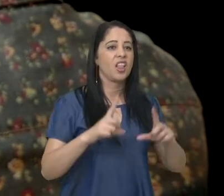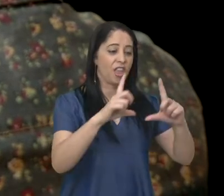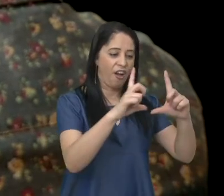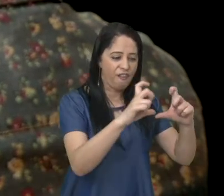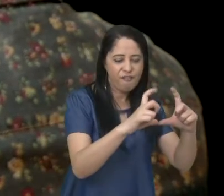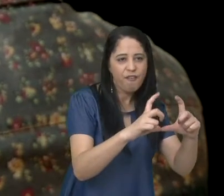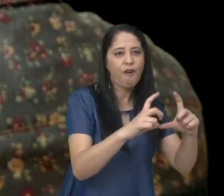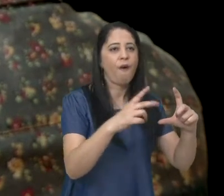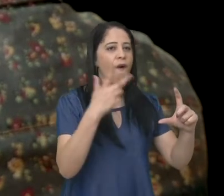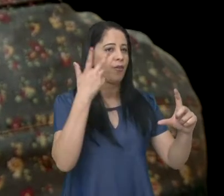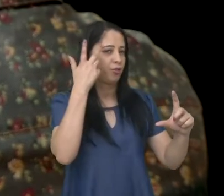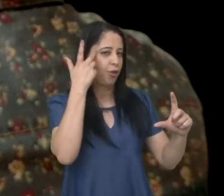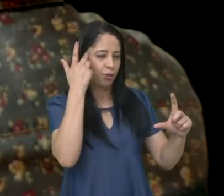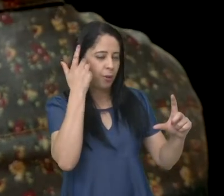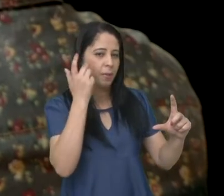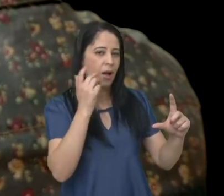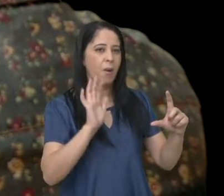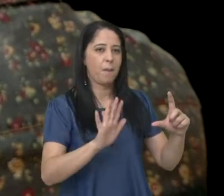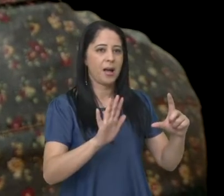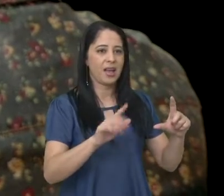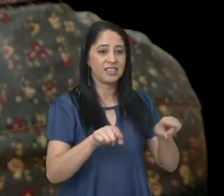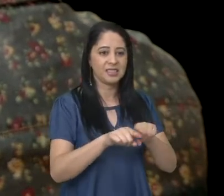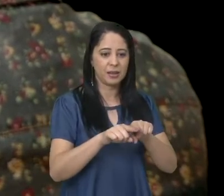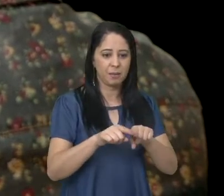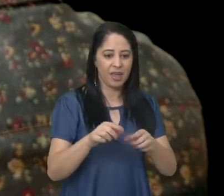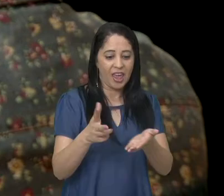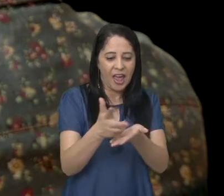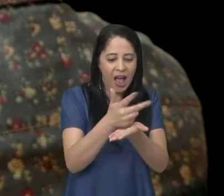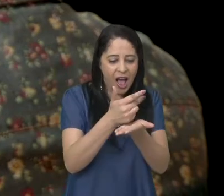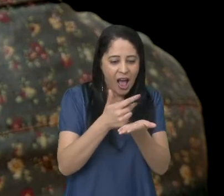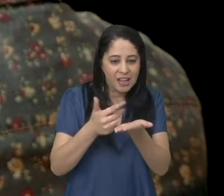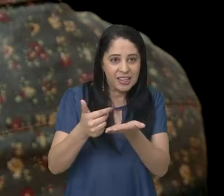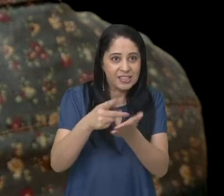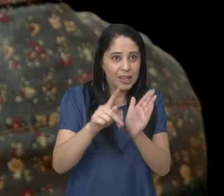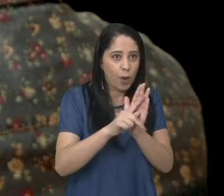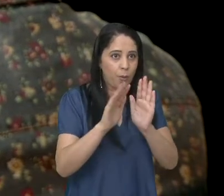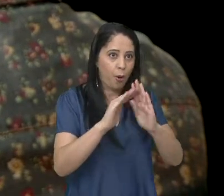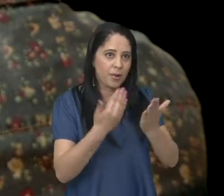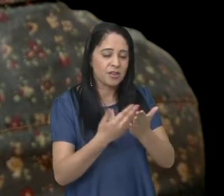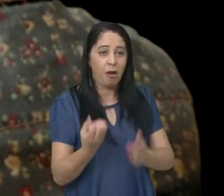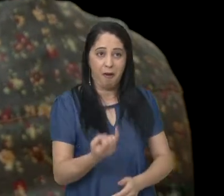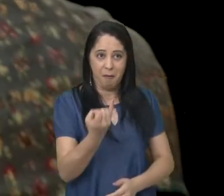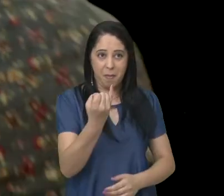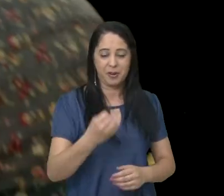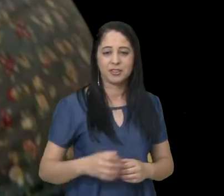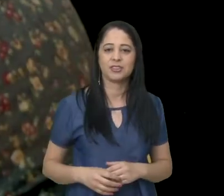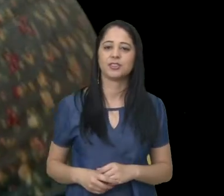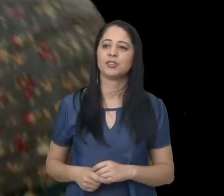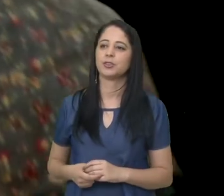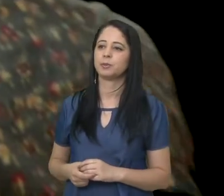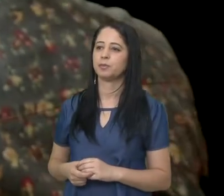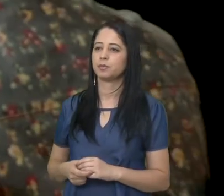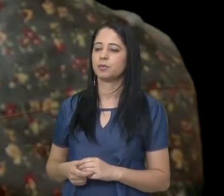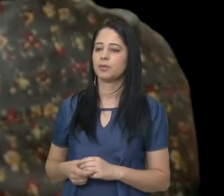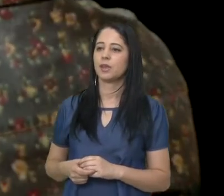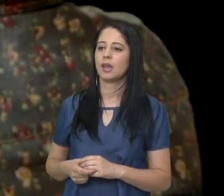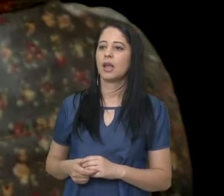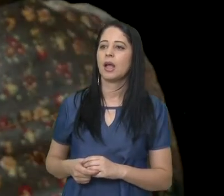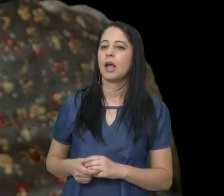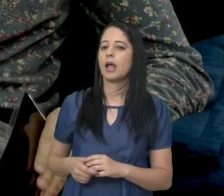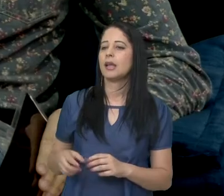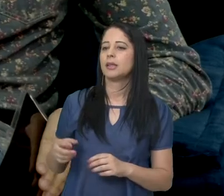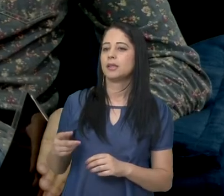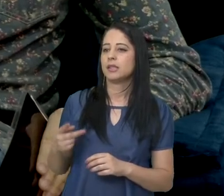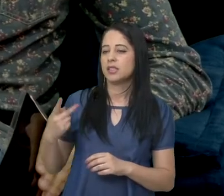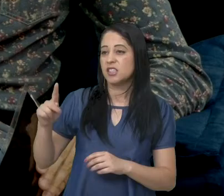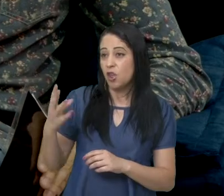que normalmente é assim que a gente vê, eu acho que os registros das escolas é fundamental. Amélia, como os seus filhos te veem?